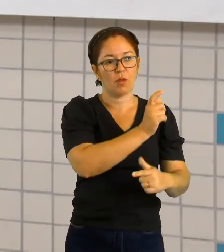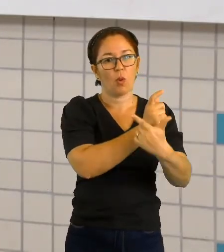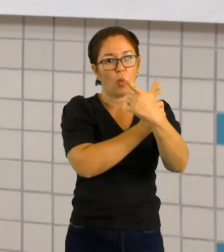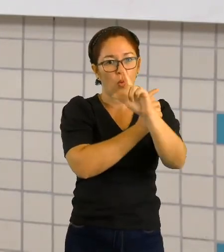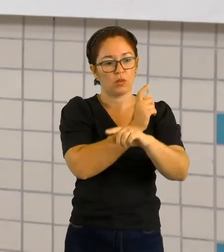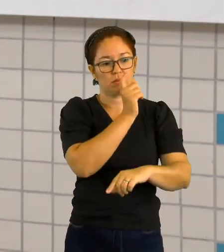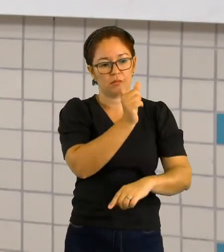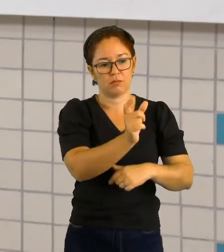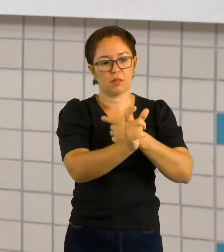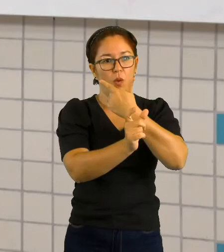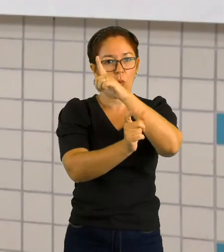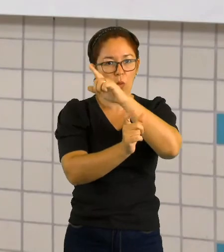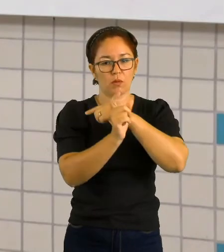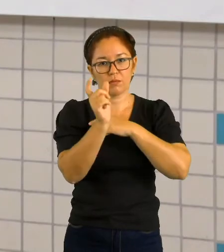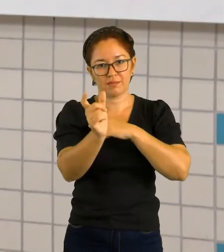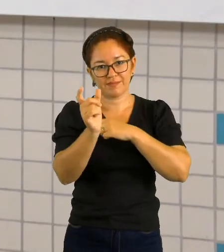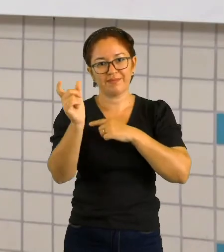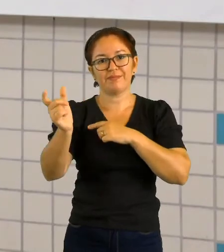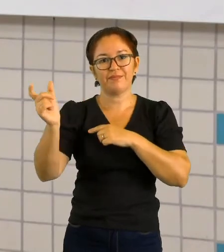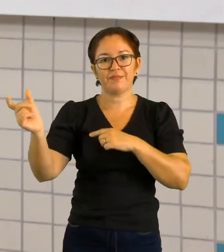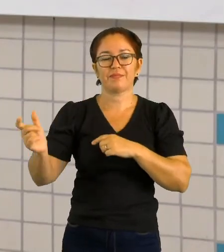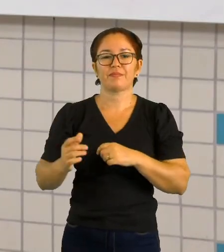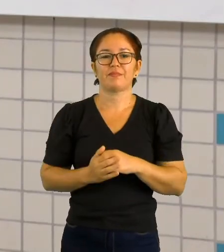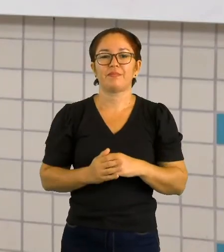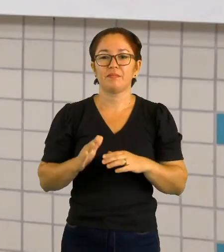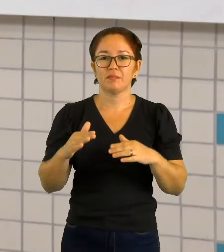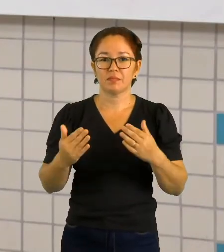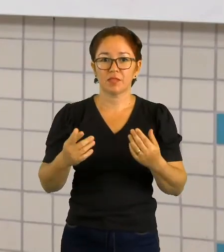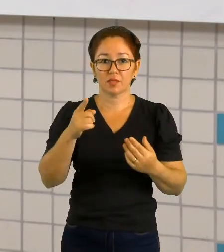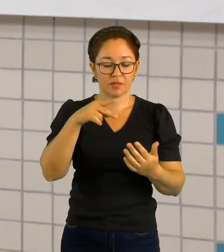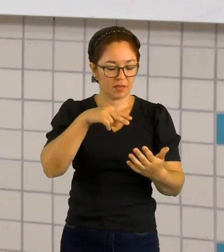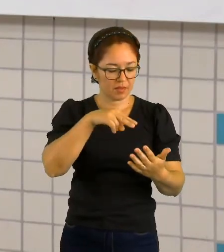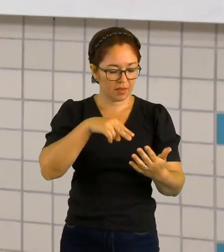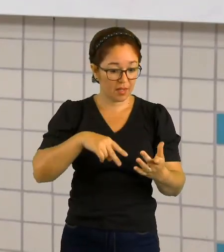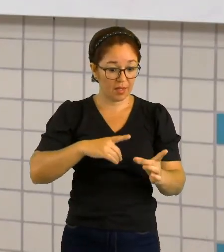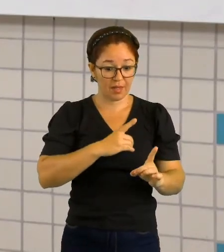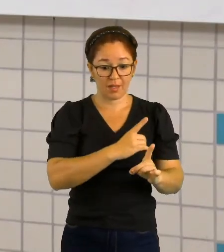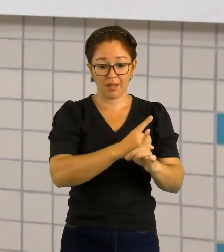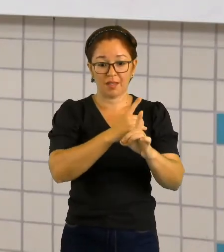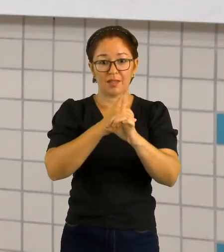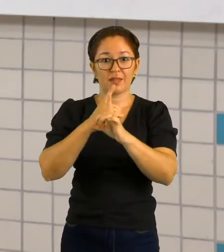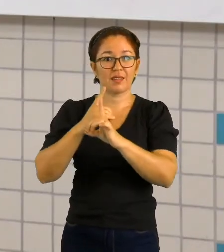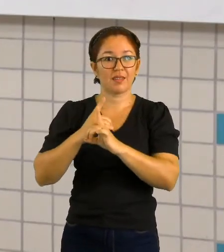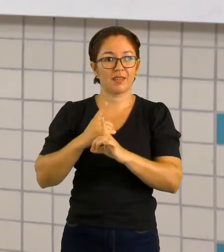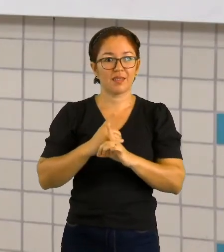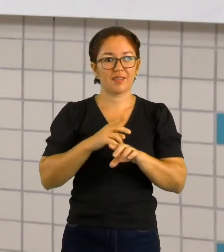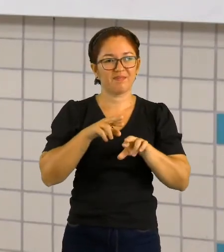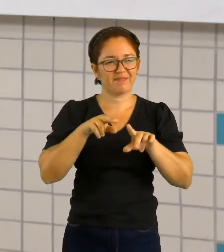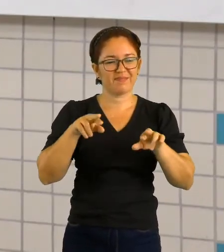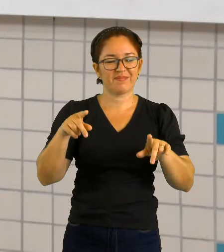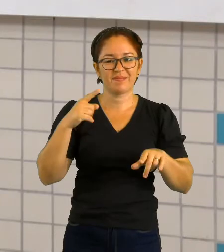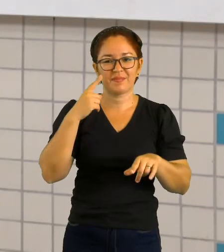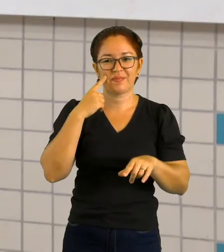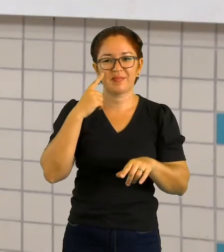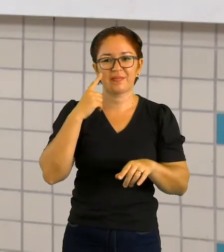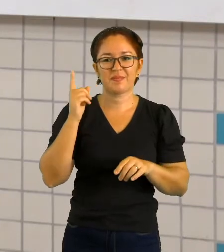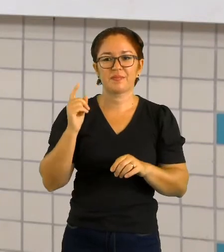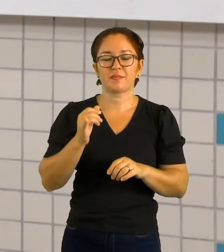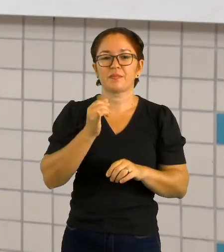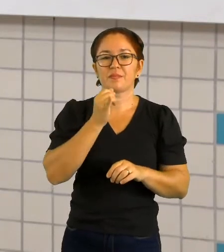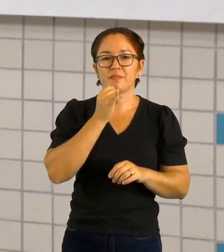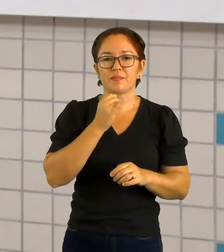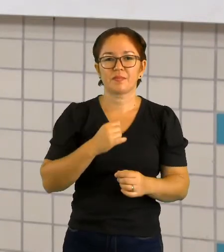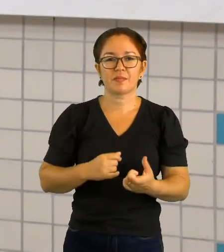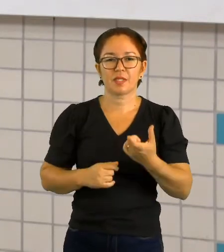as palavrinhas, eu consigo descobrir um monte de coisas sobre elas. Vamos falar um pouquinho sobre essas unidades do texto, ou